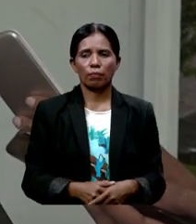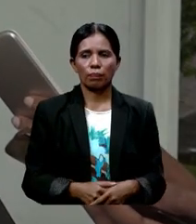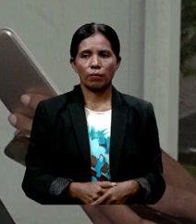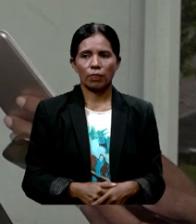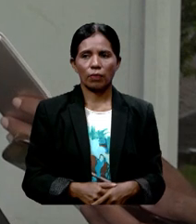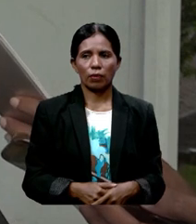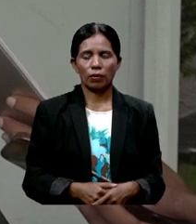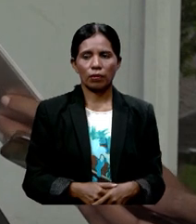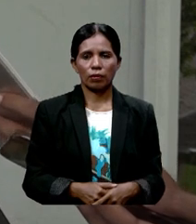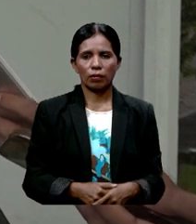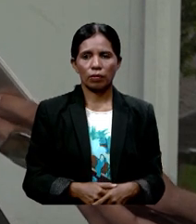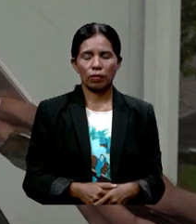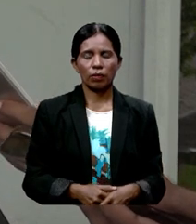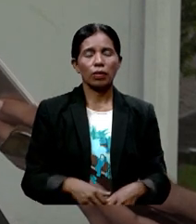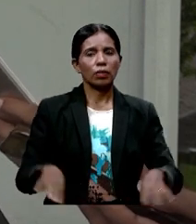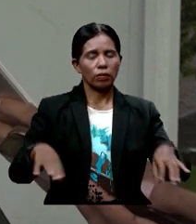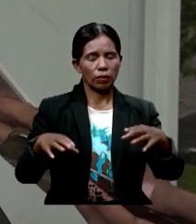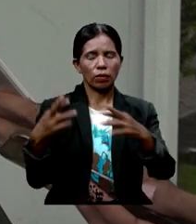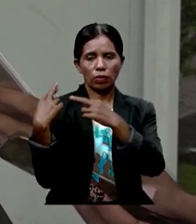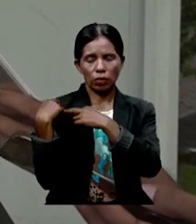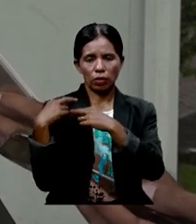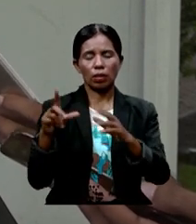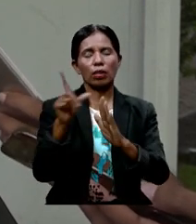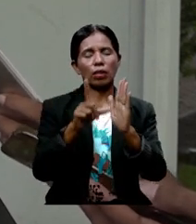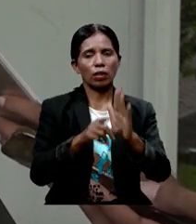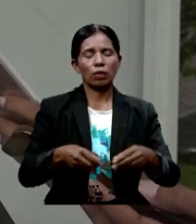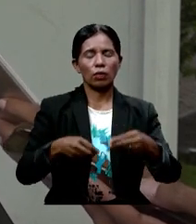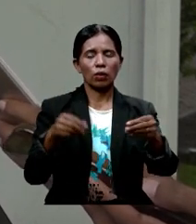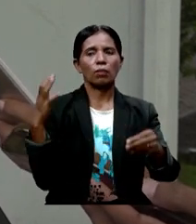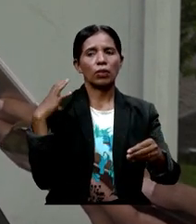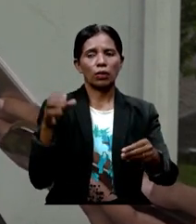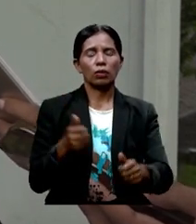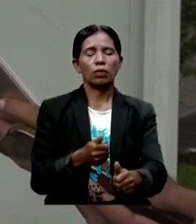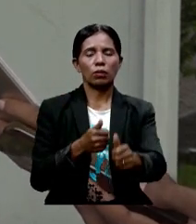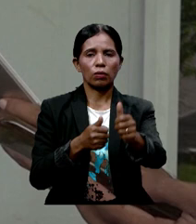Canar não vem a rua, não vem a equipa, não vem a for competência, você vai autorizar.